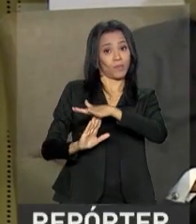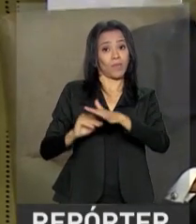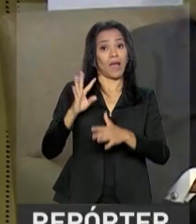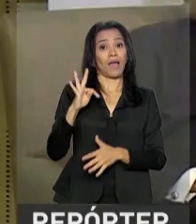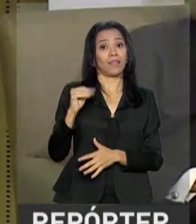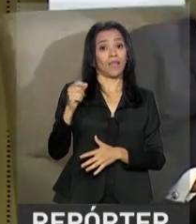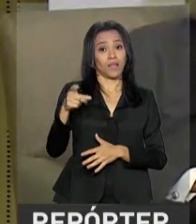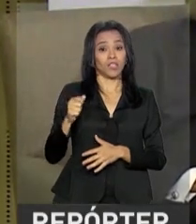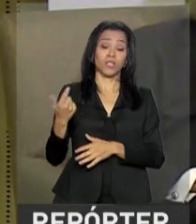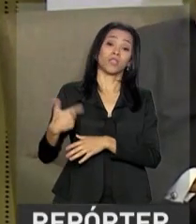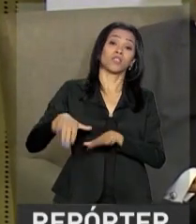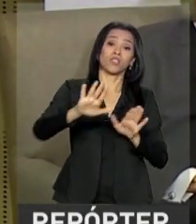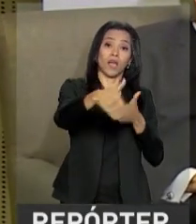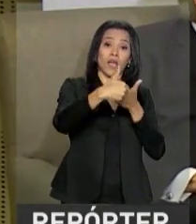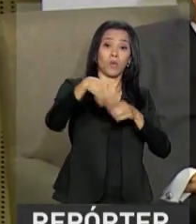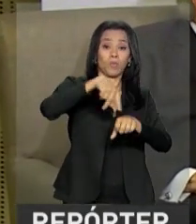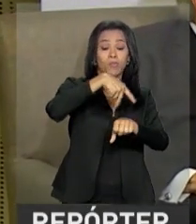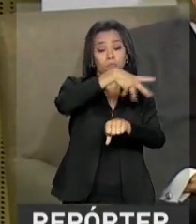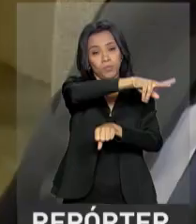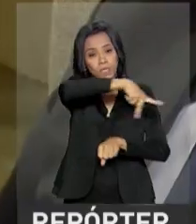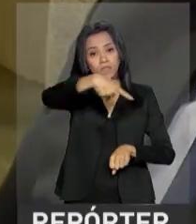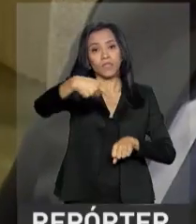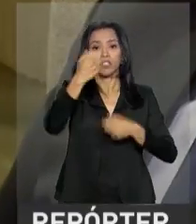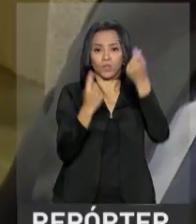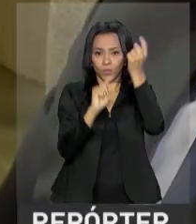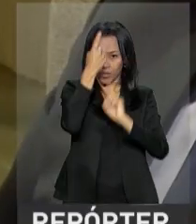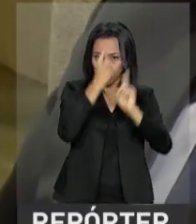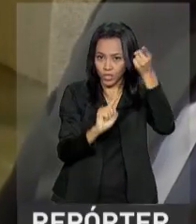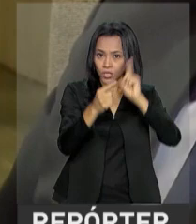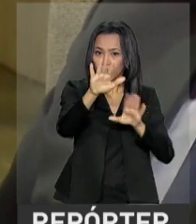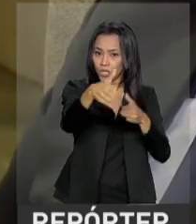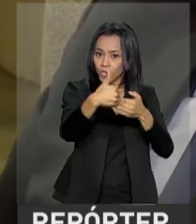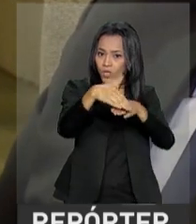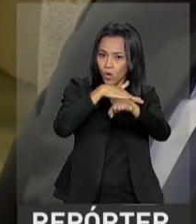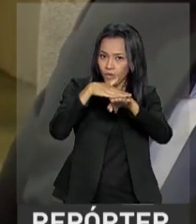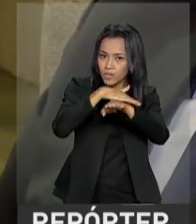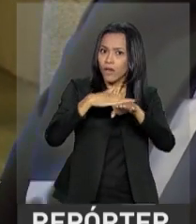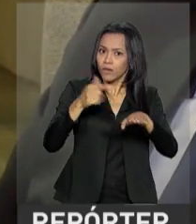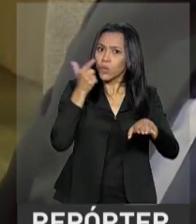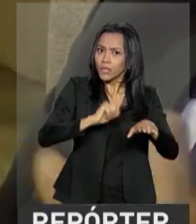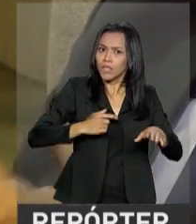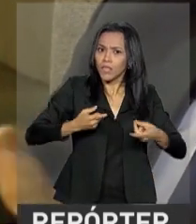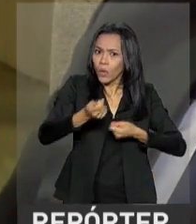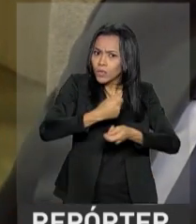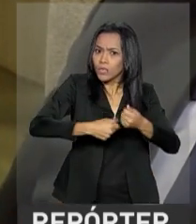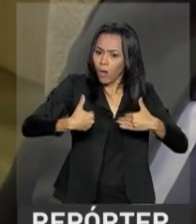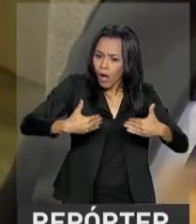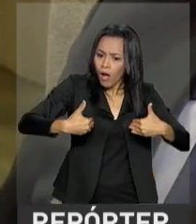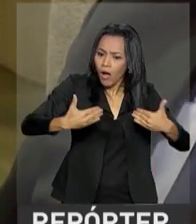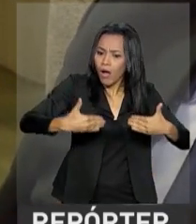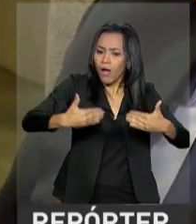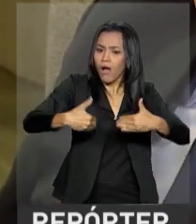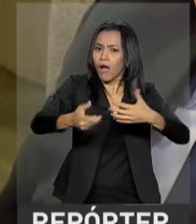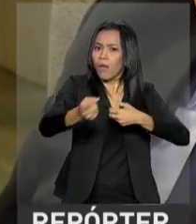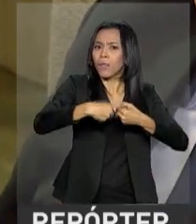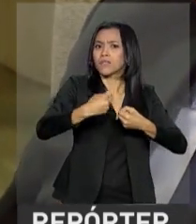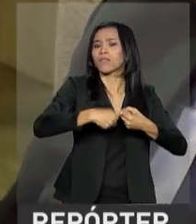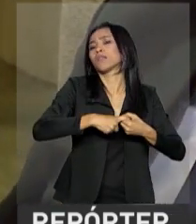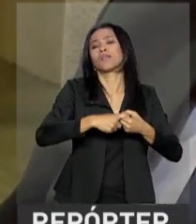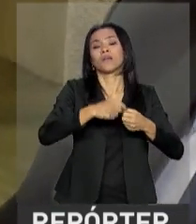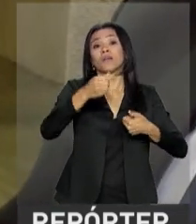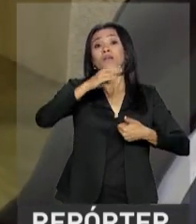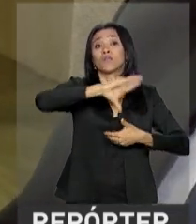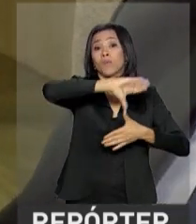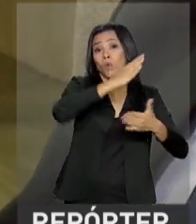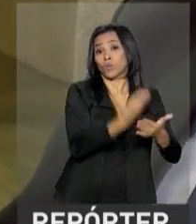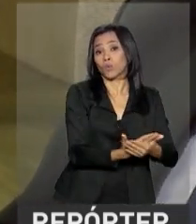do Chile, Sebastiano Pinera, Michel Temer disse que avançaram as negociações para uma parceria entre o Mercosul Sul e